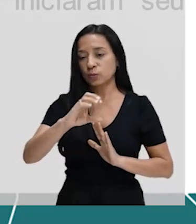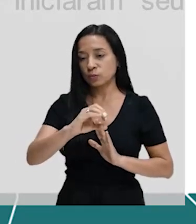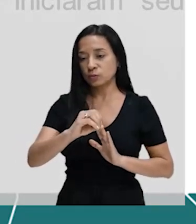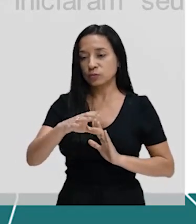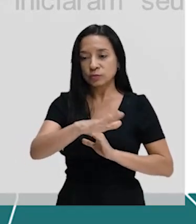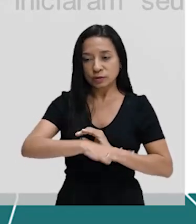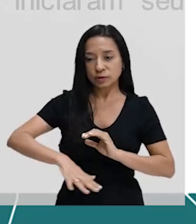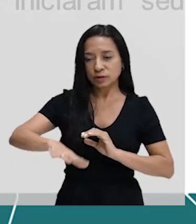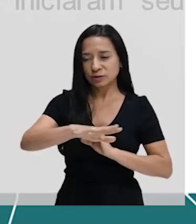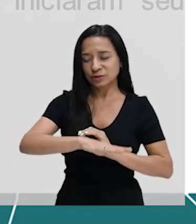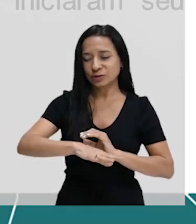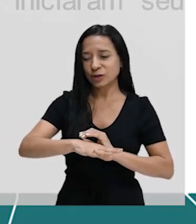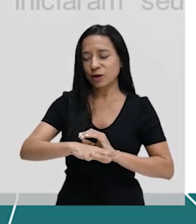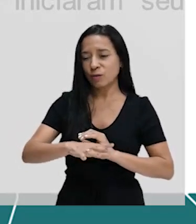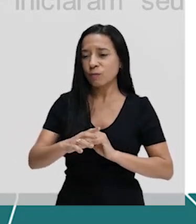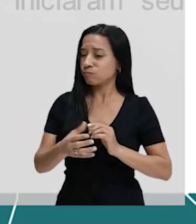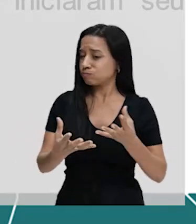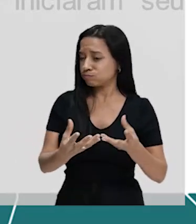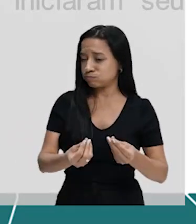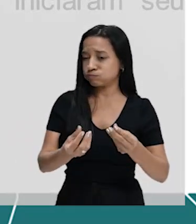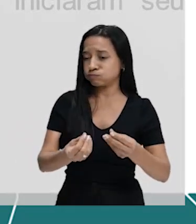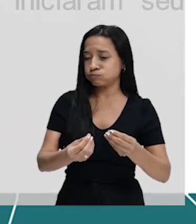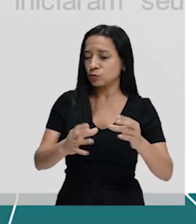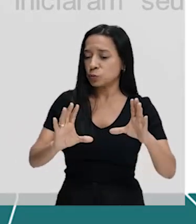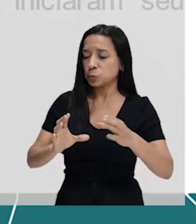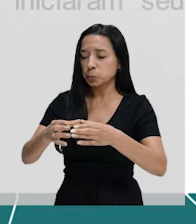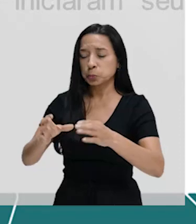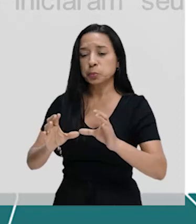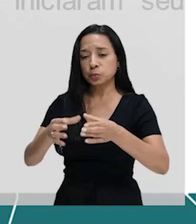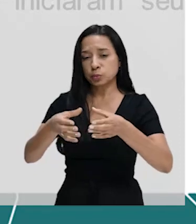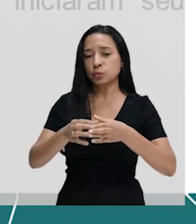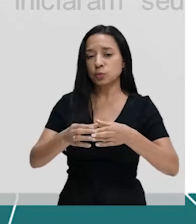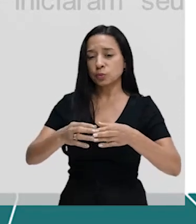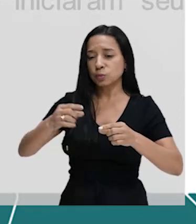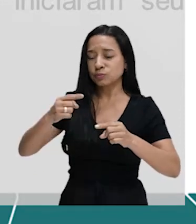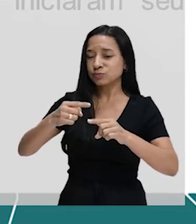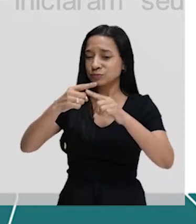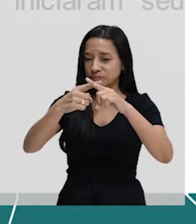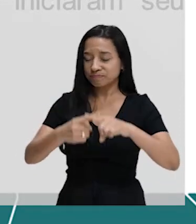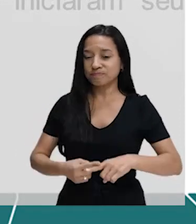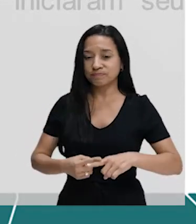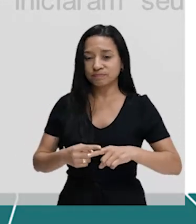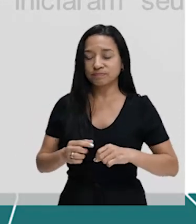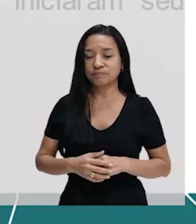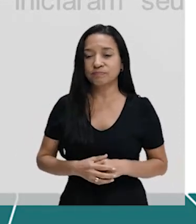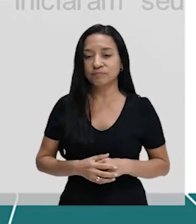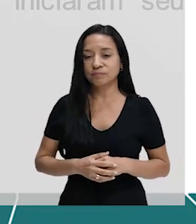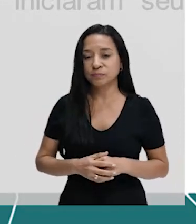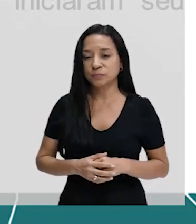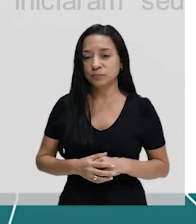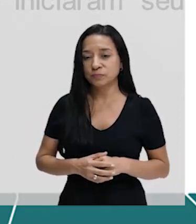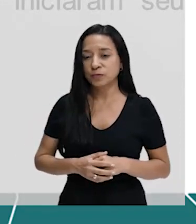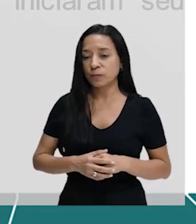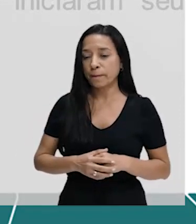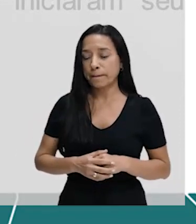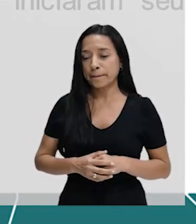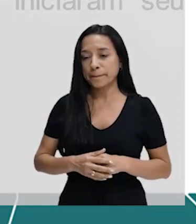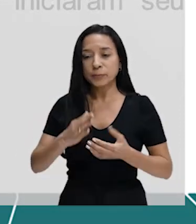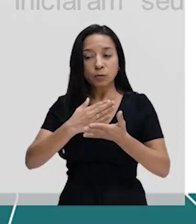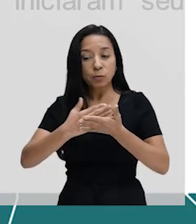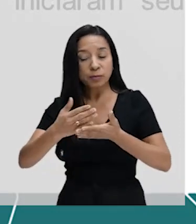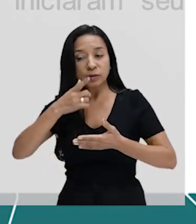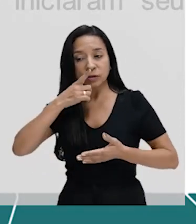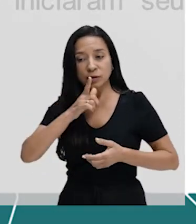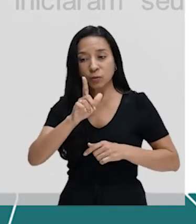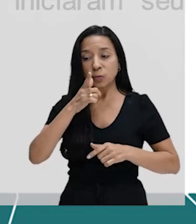rivais. Ao conseguirem repelir um ataque, os Incas começaram a conquistar as terras em volta do